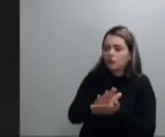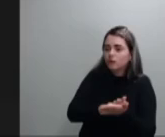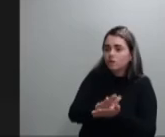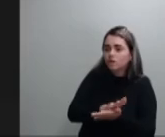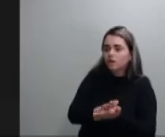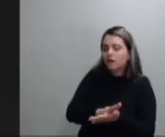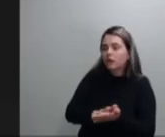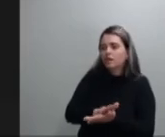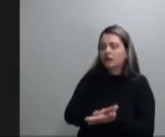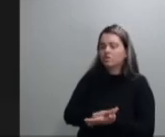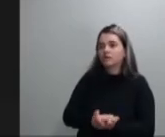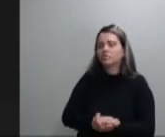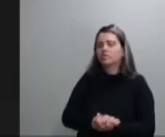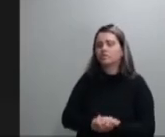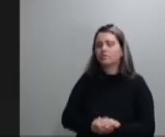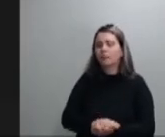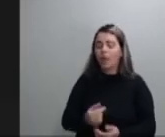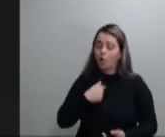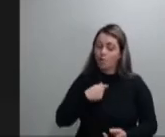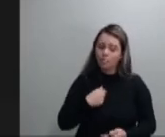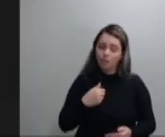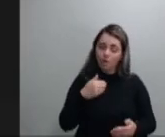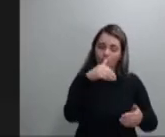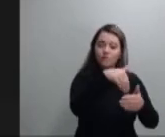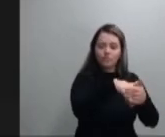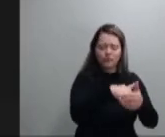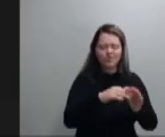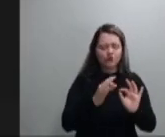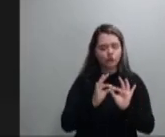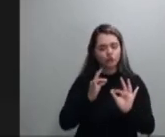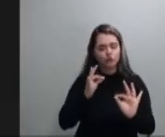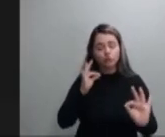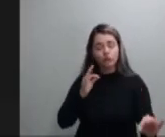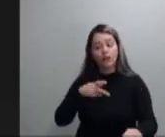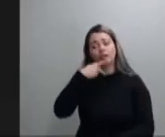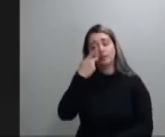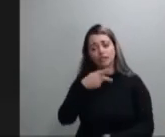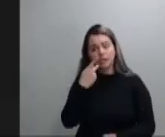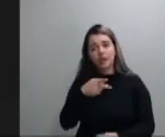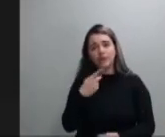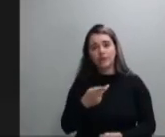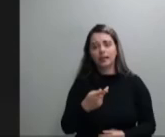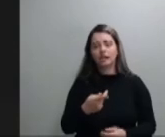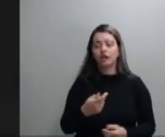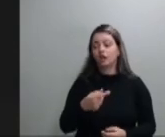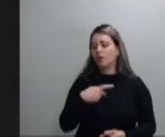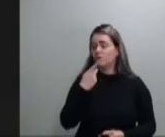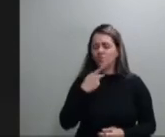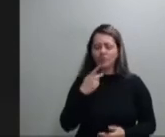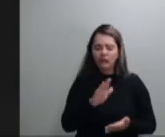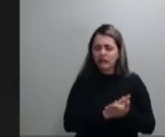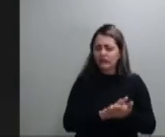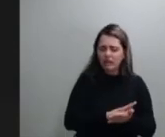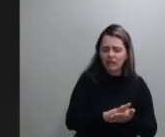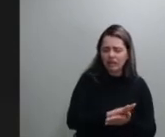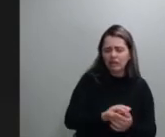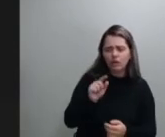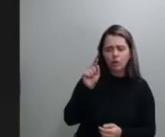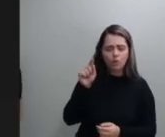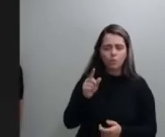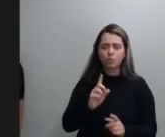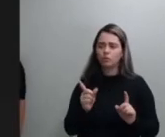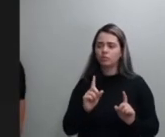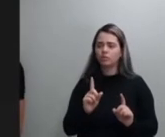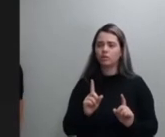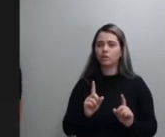ministro Napoleão meu voto foi bastante longo eu disse isso nós não estou atribuindo a vossa excelência exclusivamente o ônus não